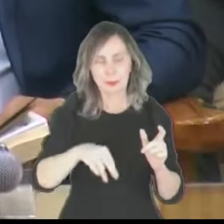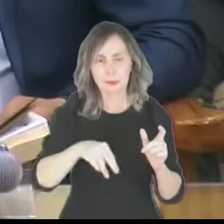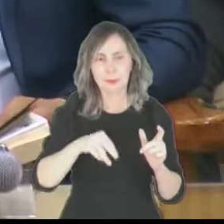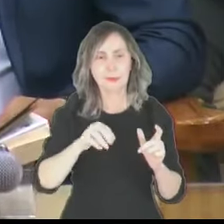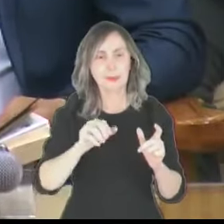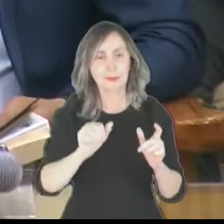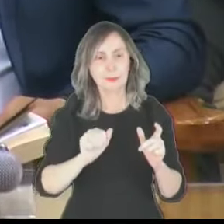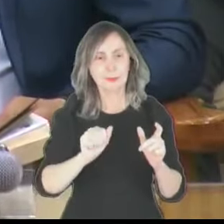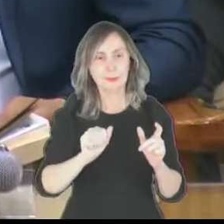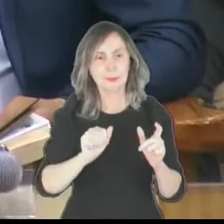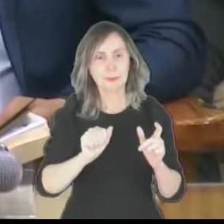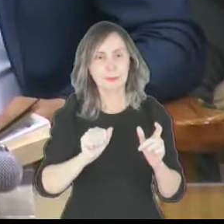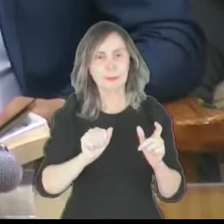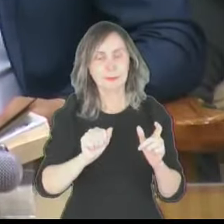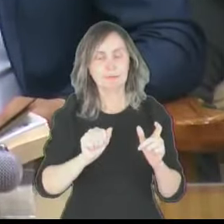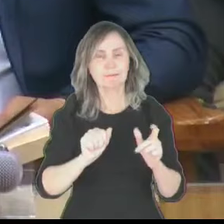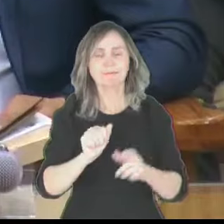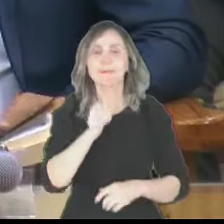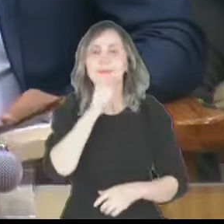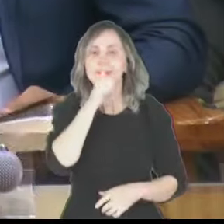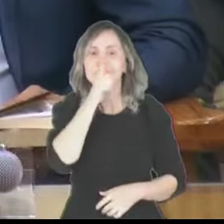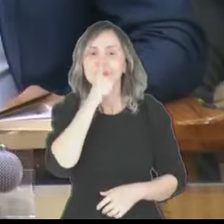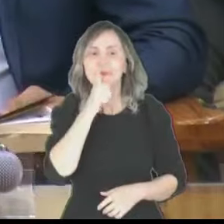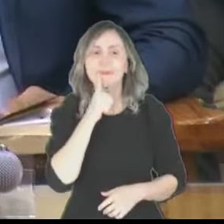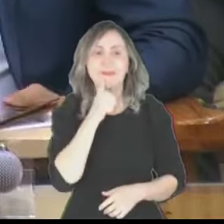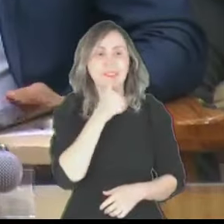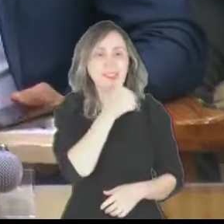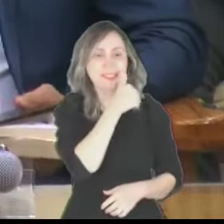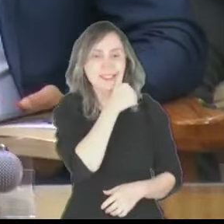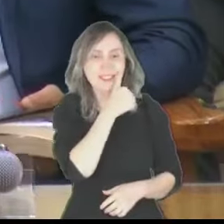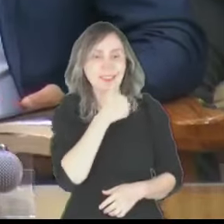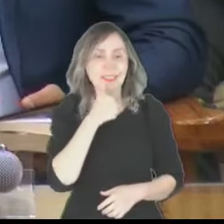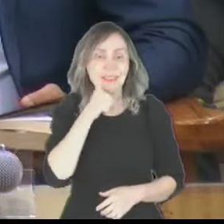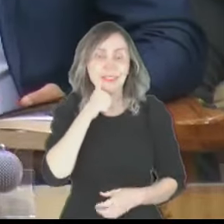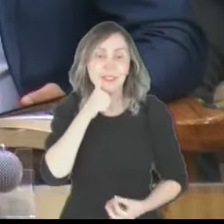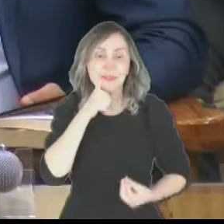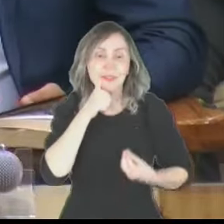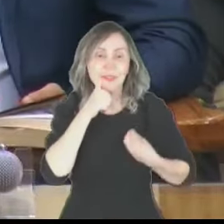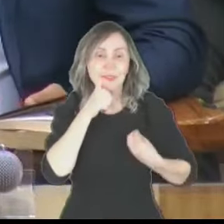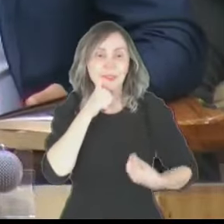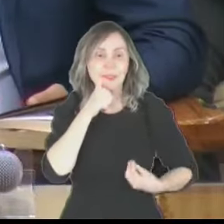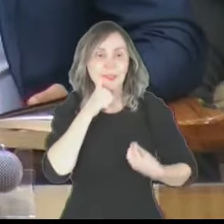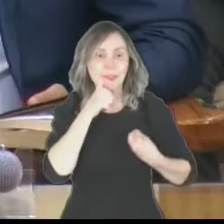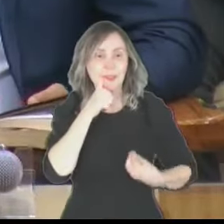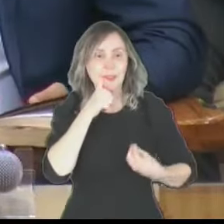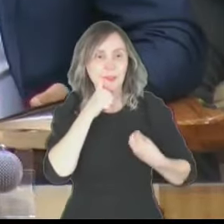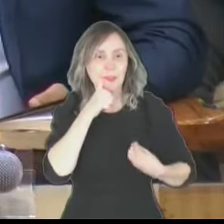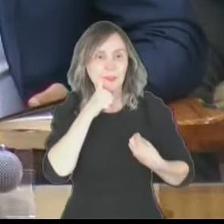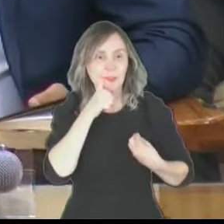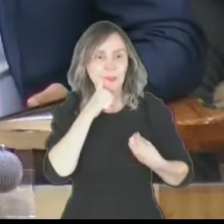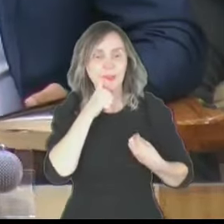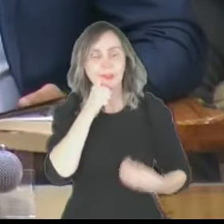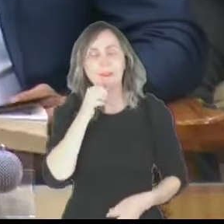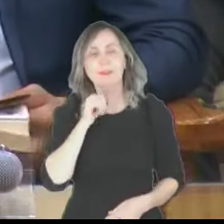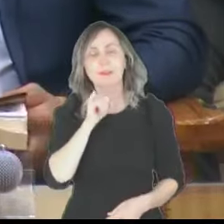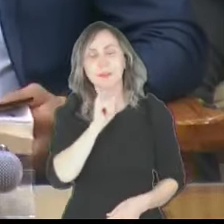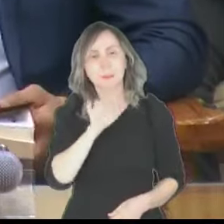em sacrifício vivo. a ideia aqui, a imagem do sacrifício,